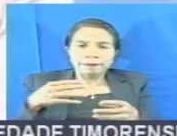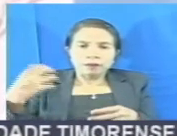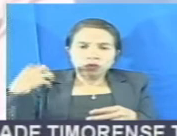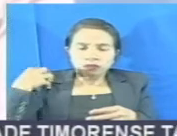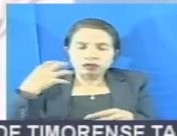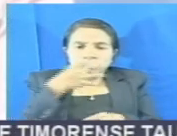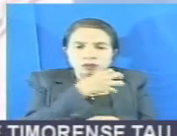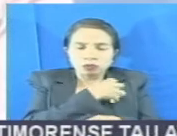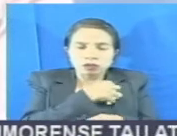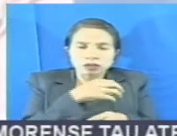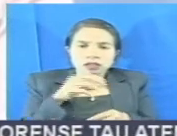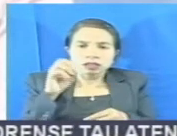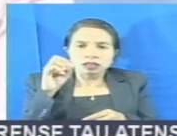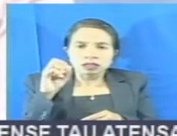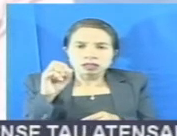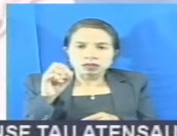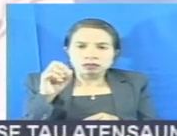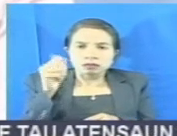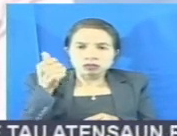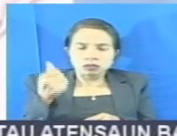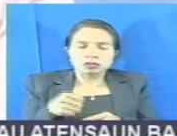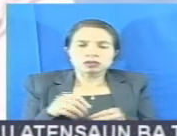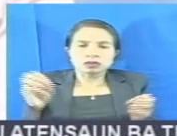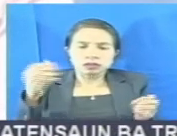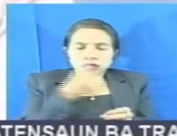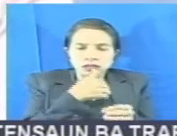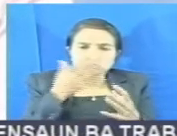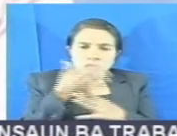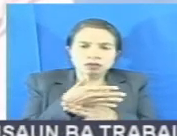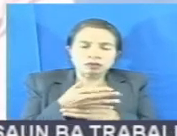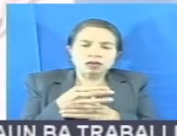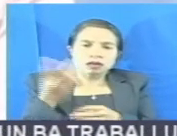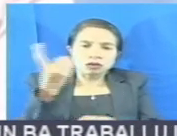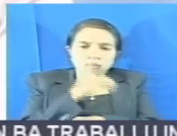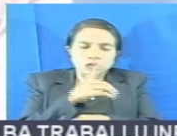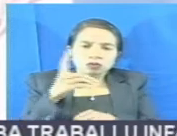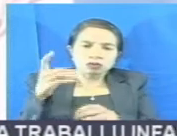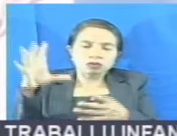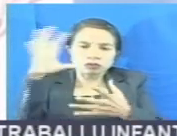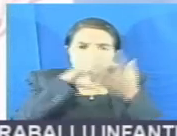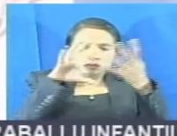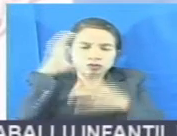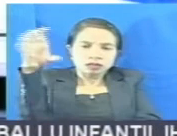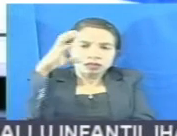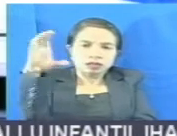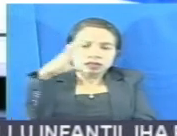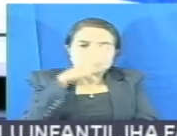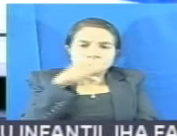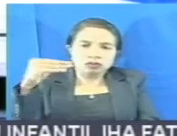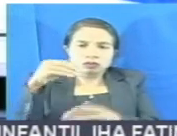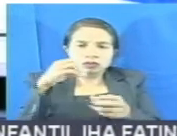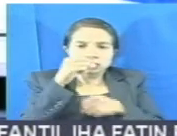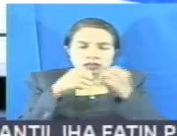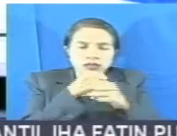horas. Nem se deu tama e loram bot na tola novo. Nebe ita Nian pe pessoal e nebe maka exemplo nesse terminal be cora.